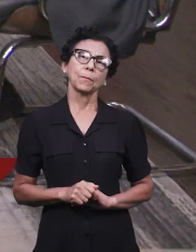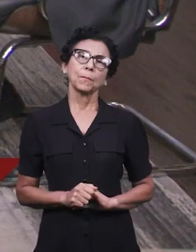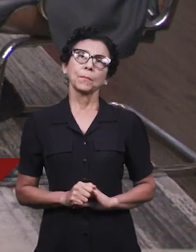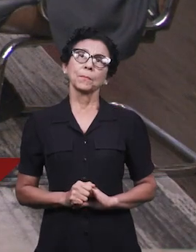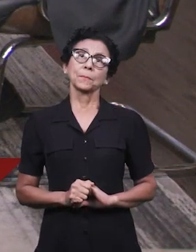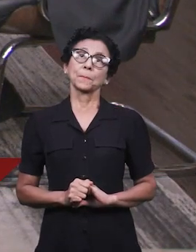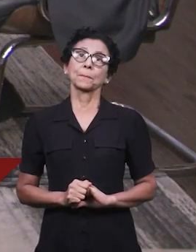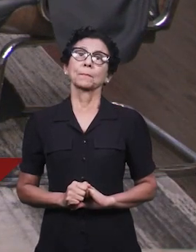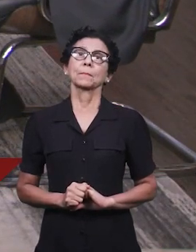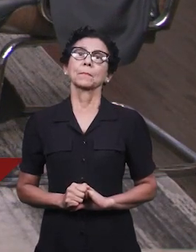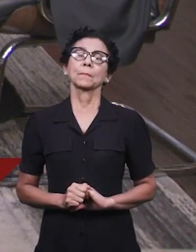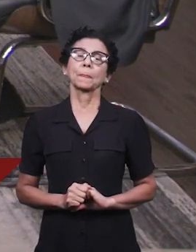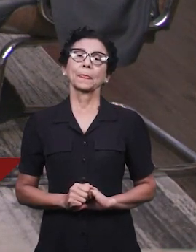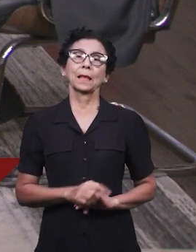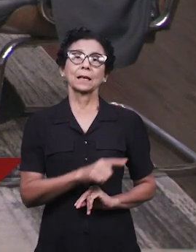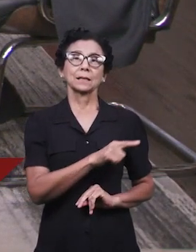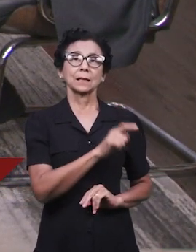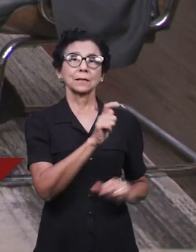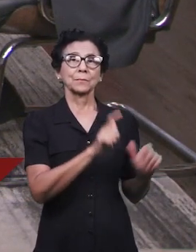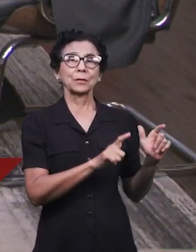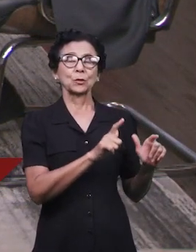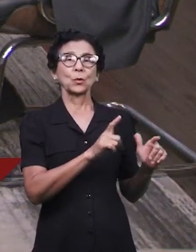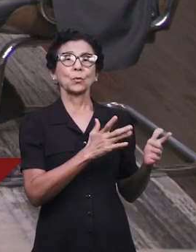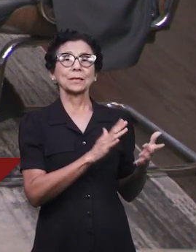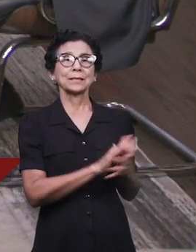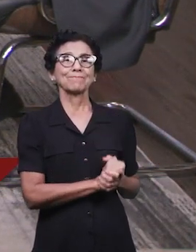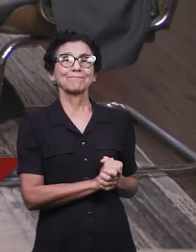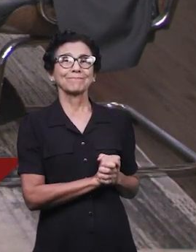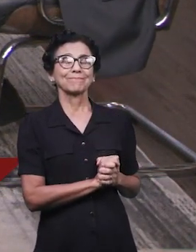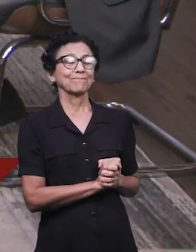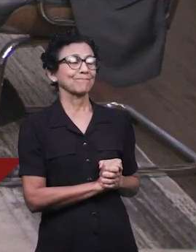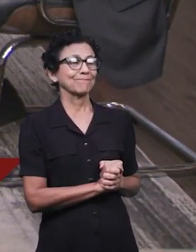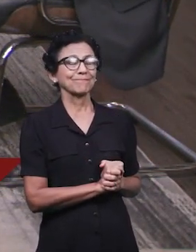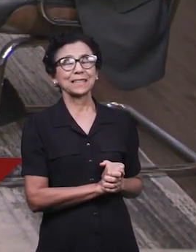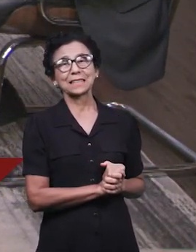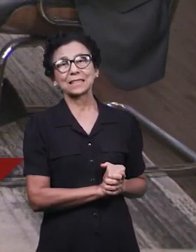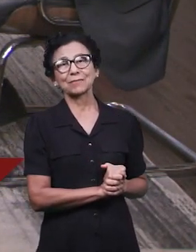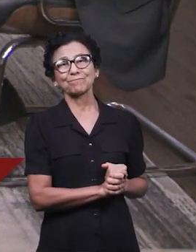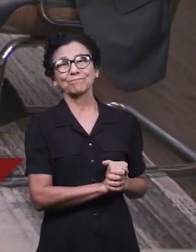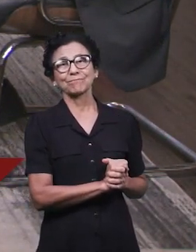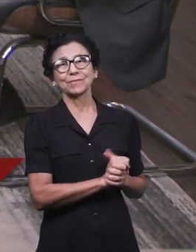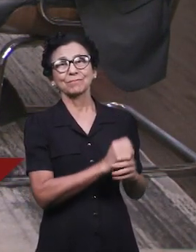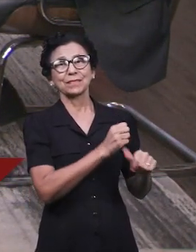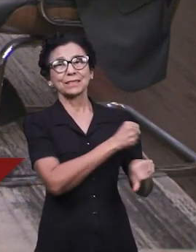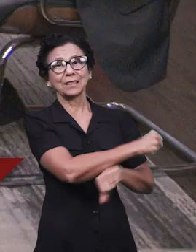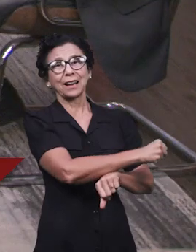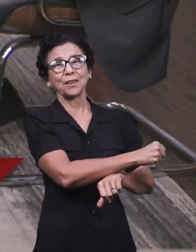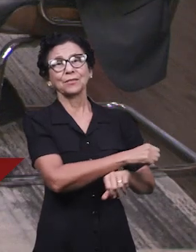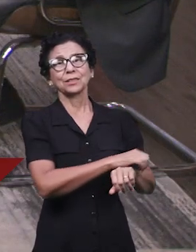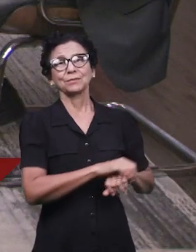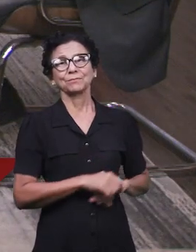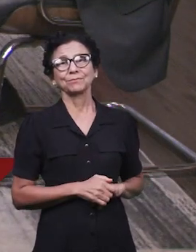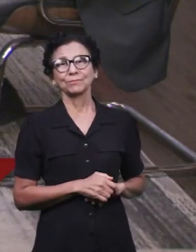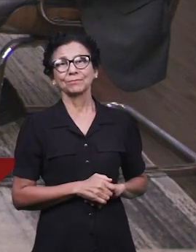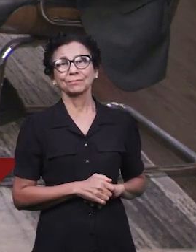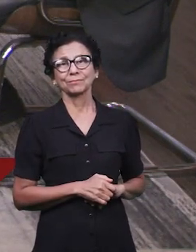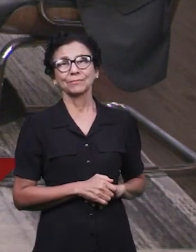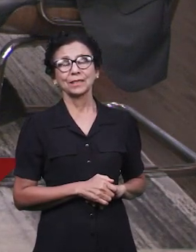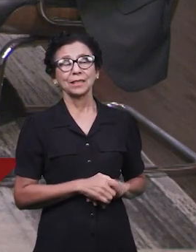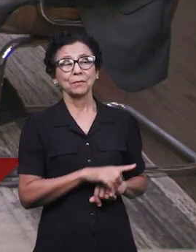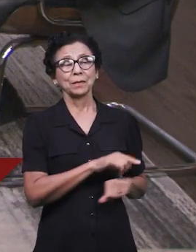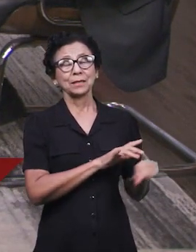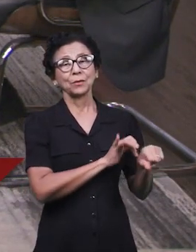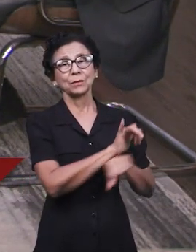na verdade, a religião é um engano, porque o homem vem trazendo